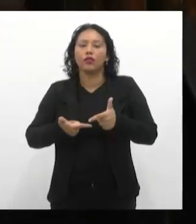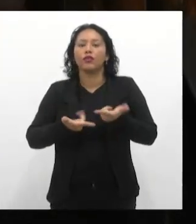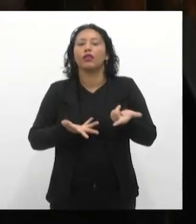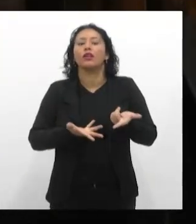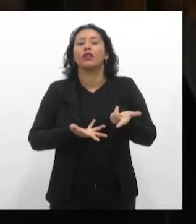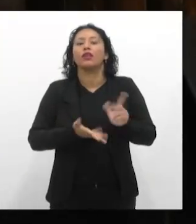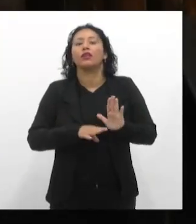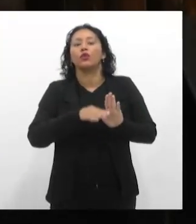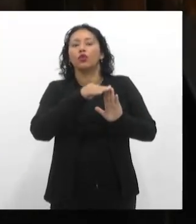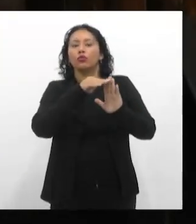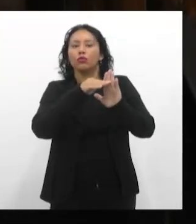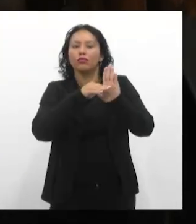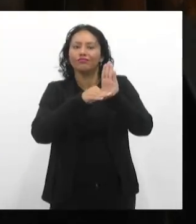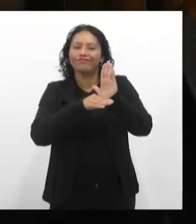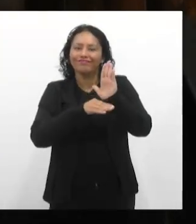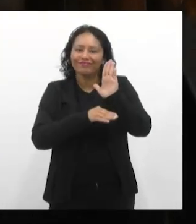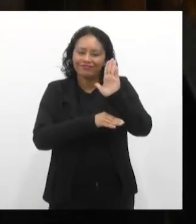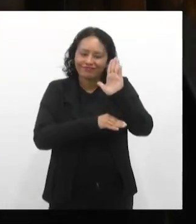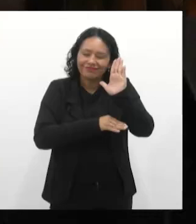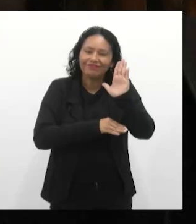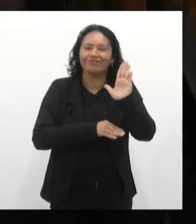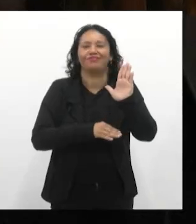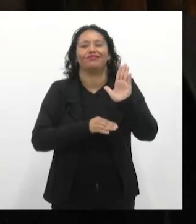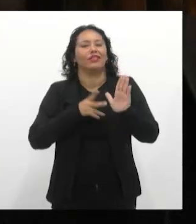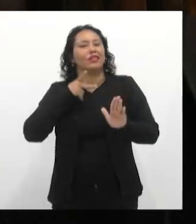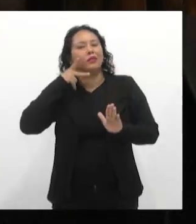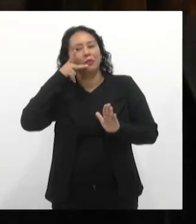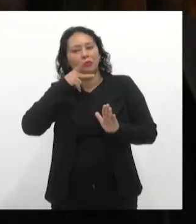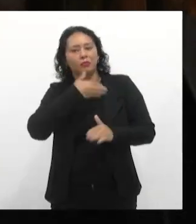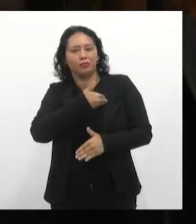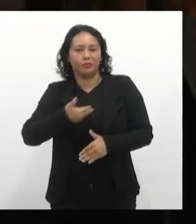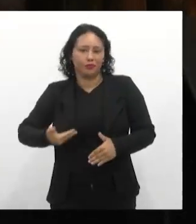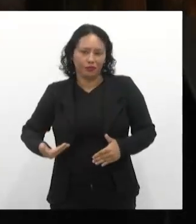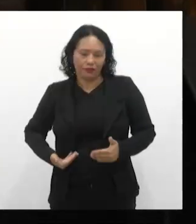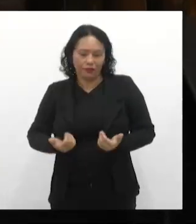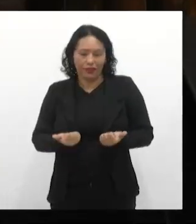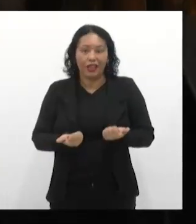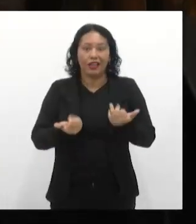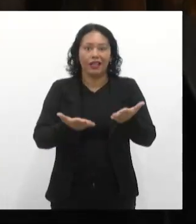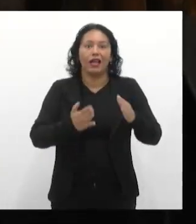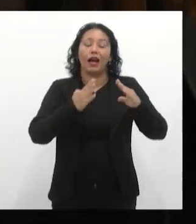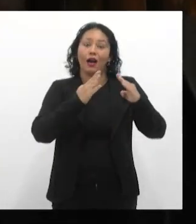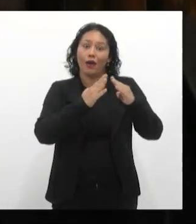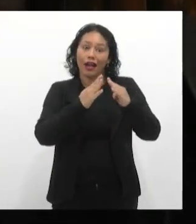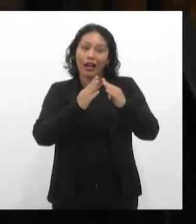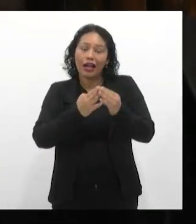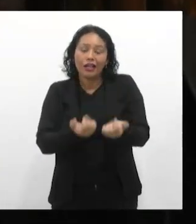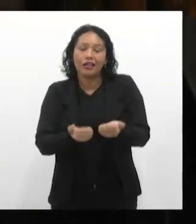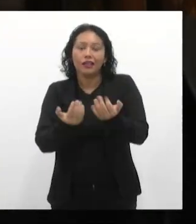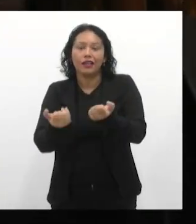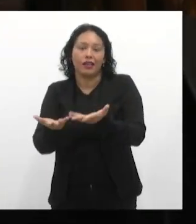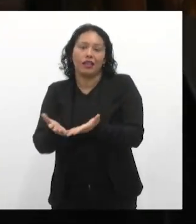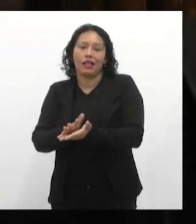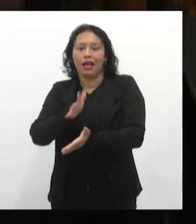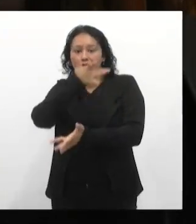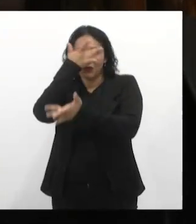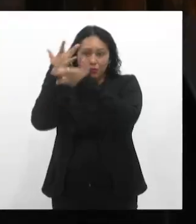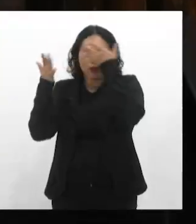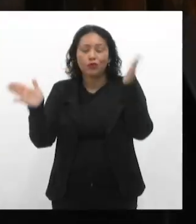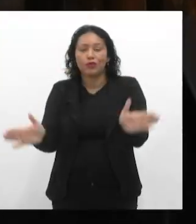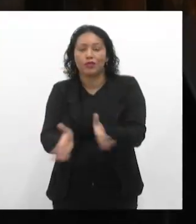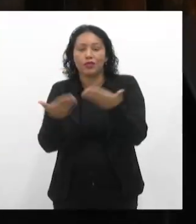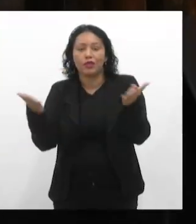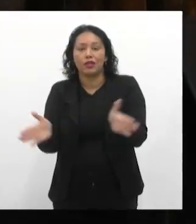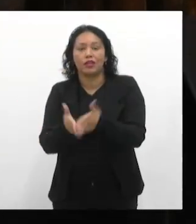deveriam garantir acesso à moradia digna e adequada, especialmente para a população de baixa renda, a população de classe